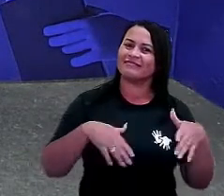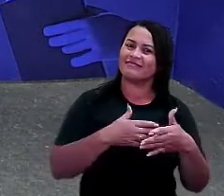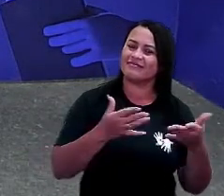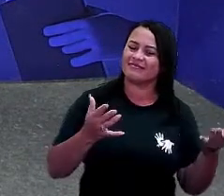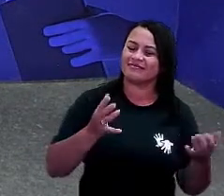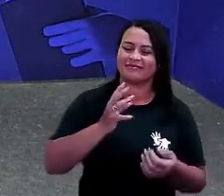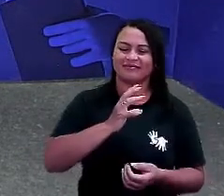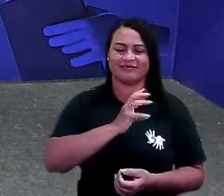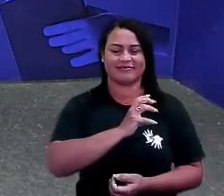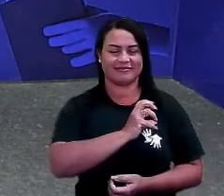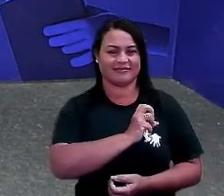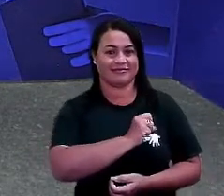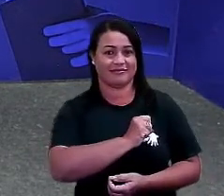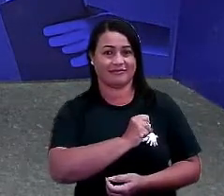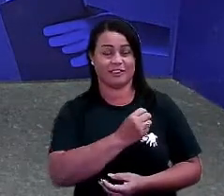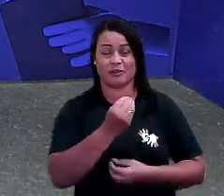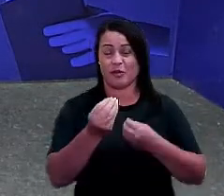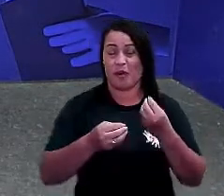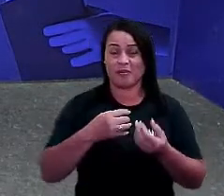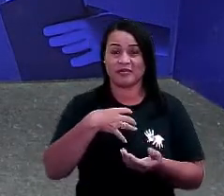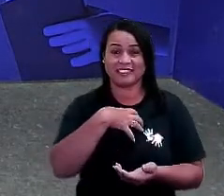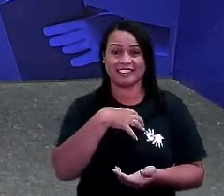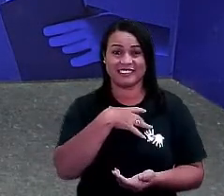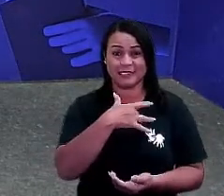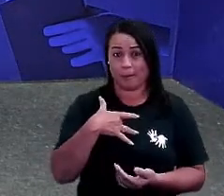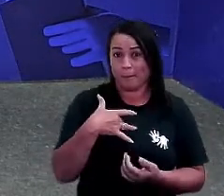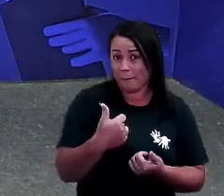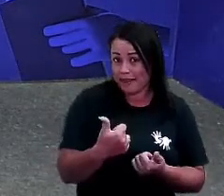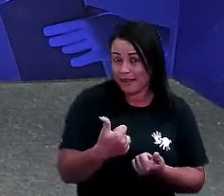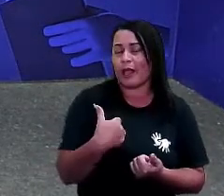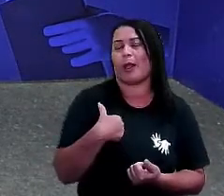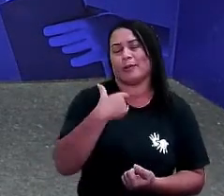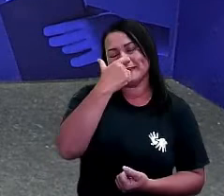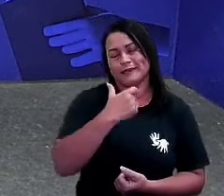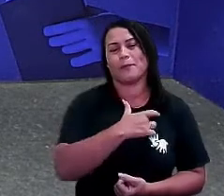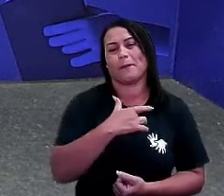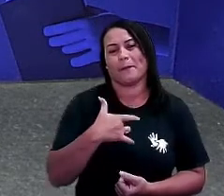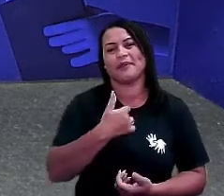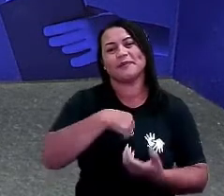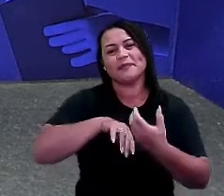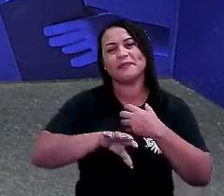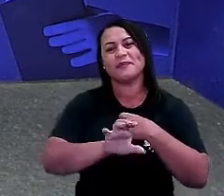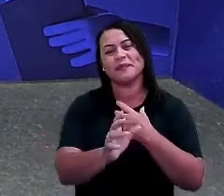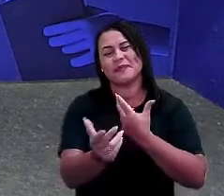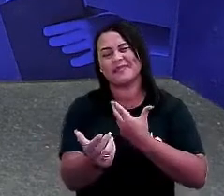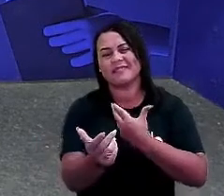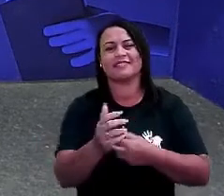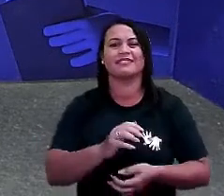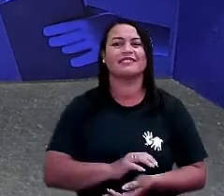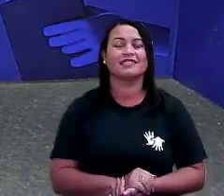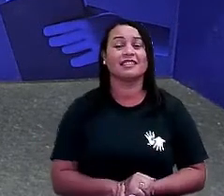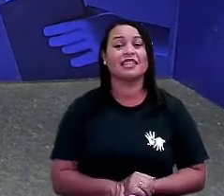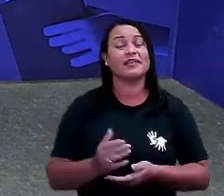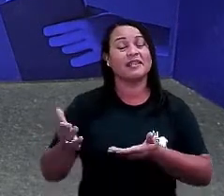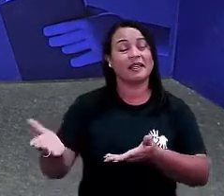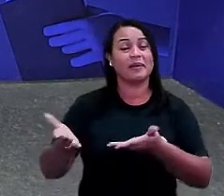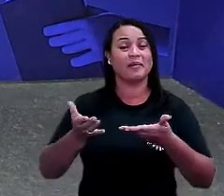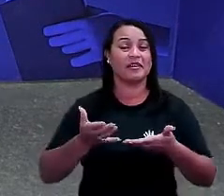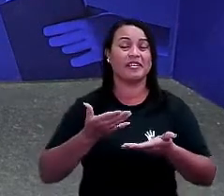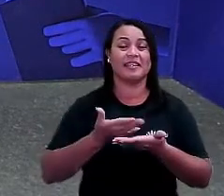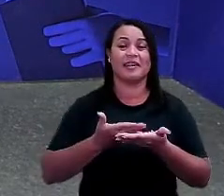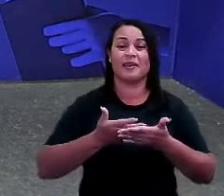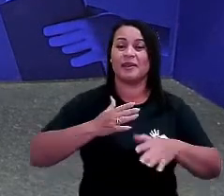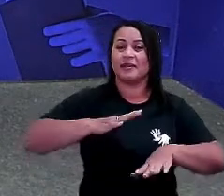meus amores, como é que vocês estão? Eu estou bem e eu espero que você também esteja bem. Seja bem-vindo à nossa